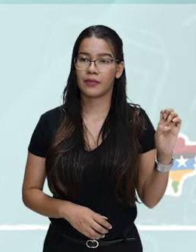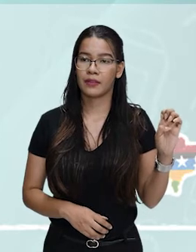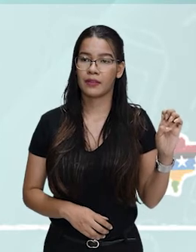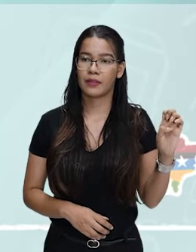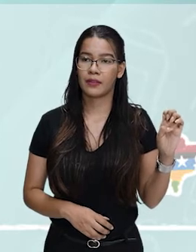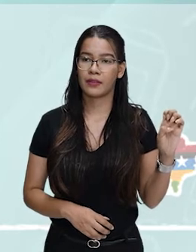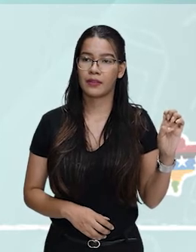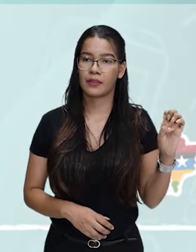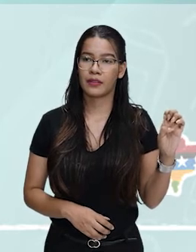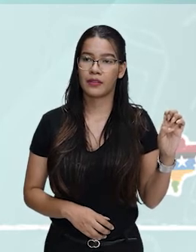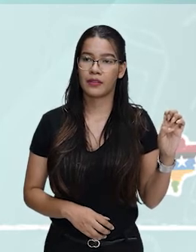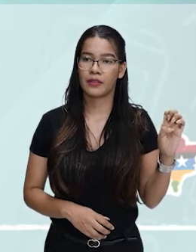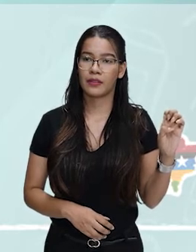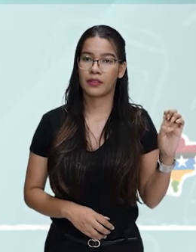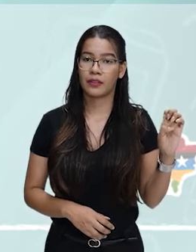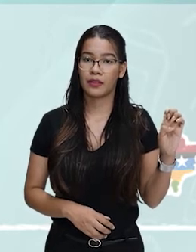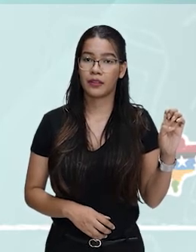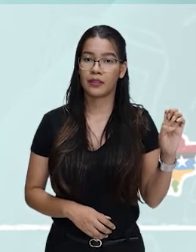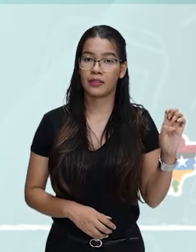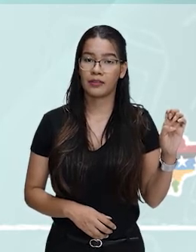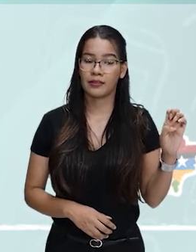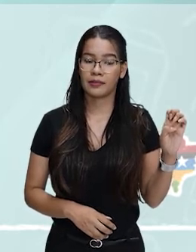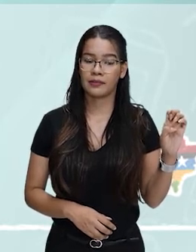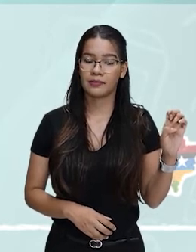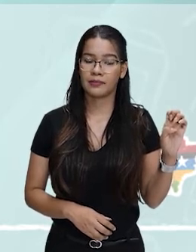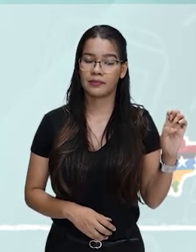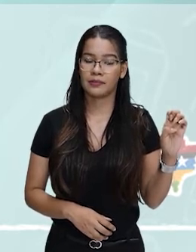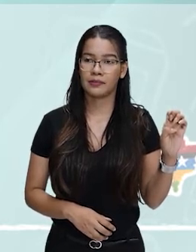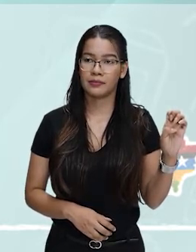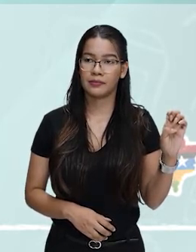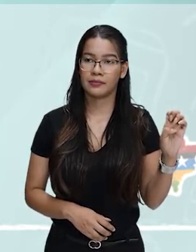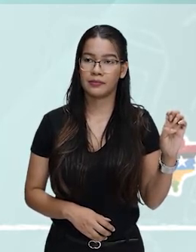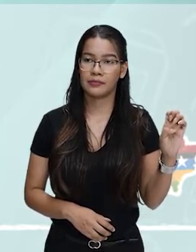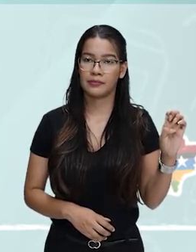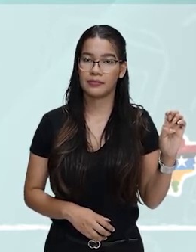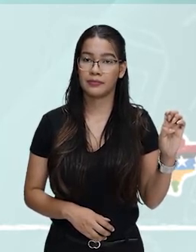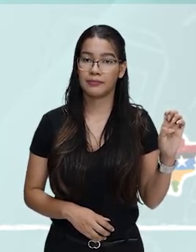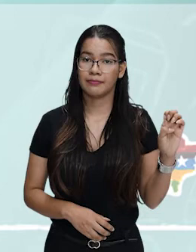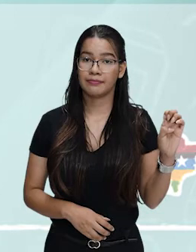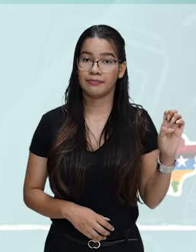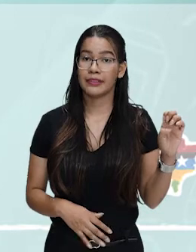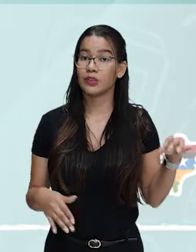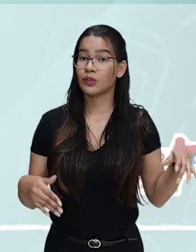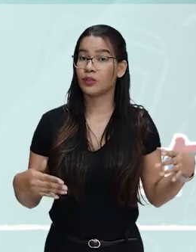Ou oração coordenada sindética e assindética.